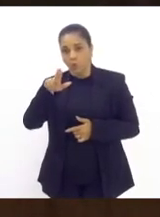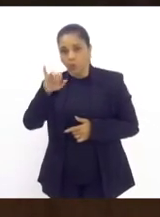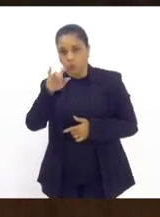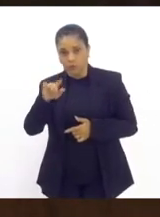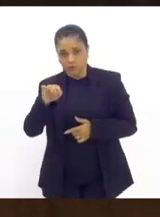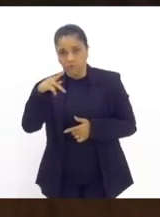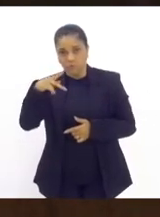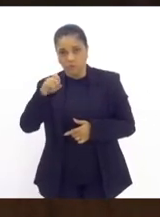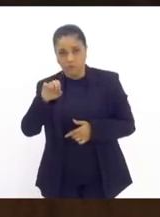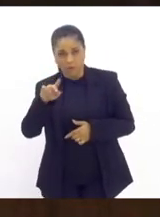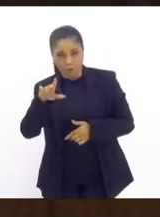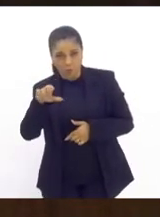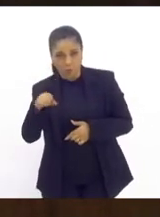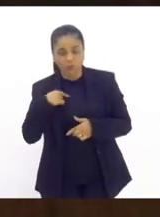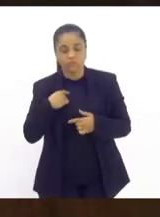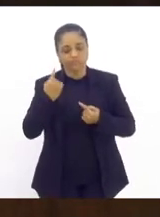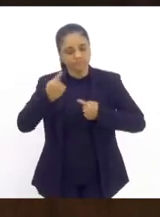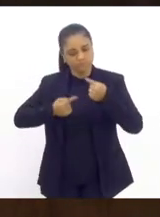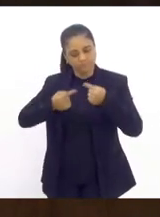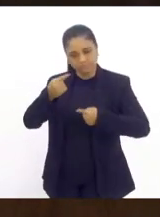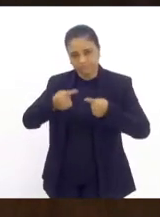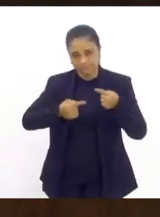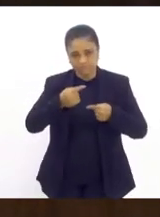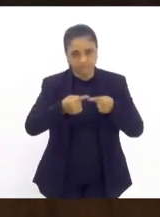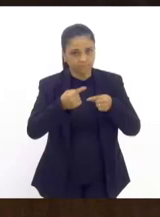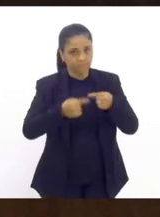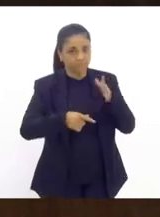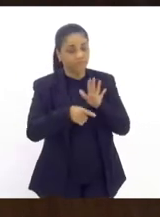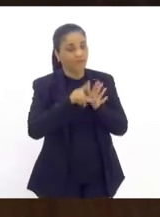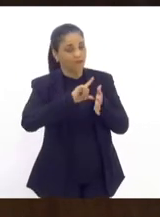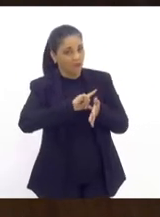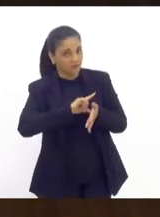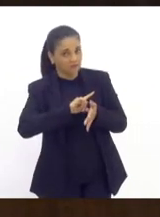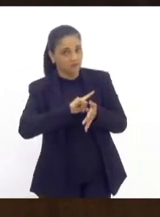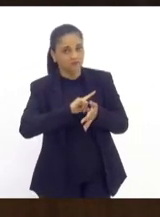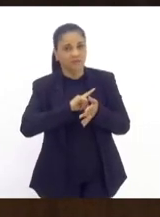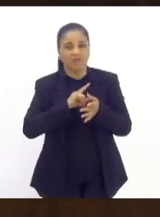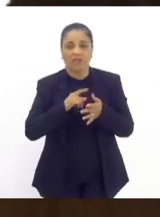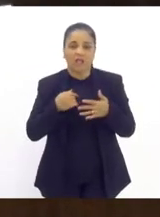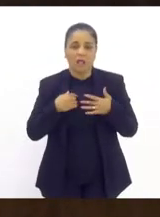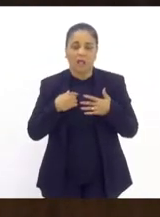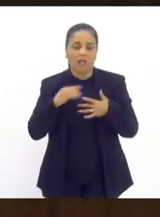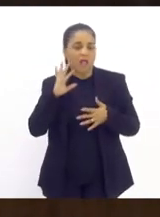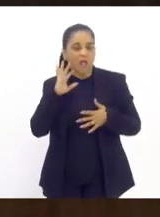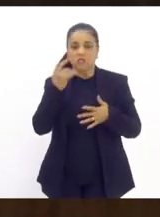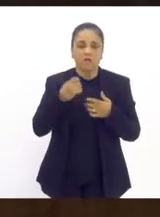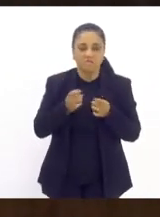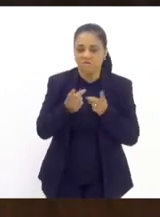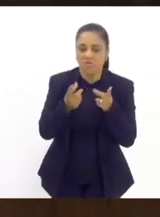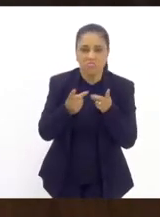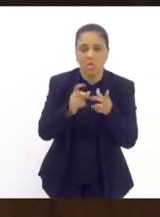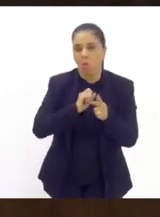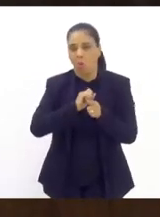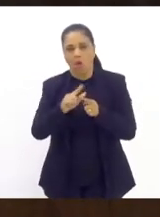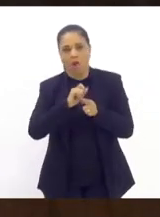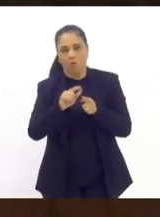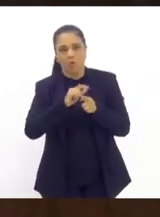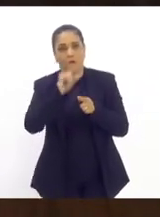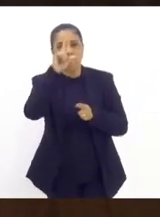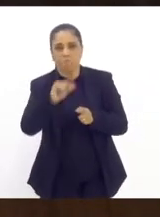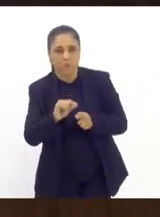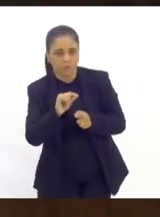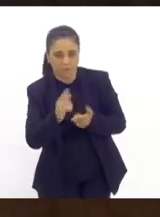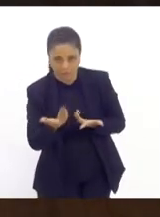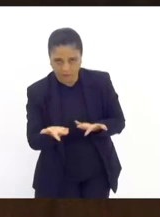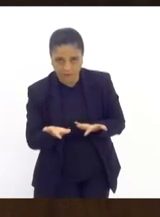deter um pouco mais nesse debate e não sair nem vendendo nem alongando ao menor preço aquilo